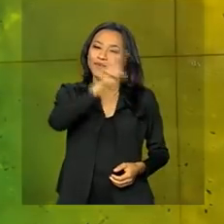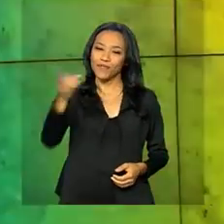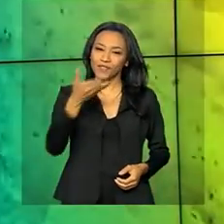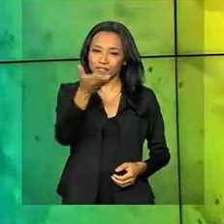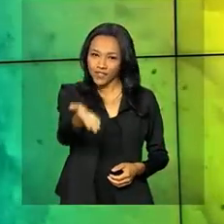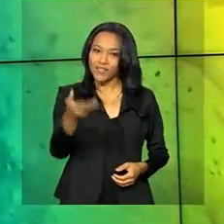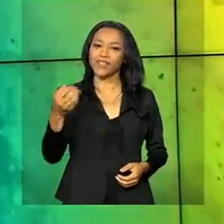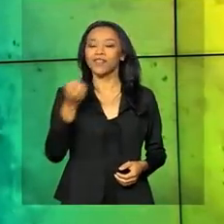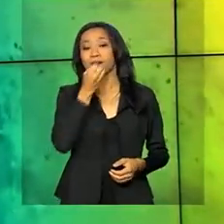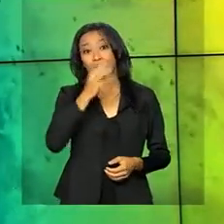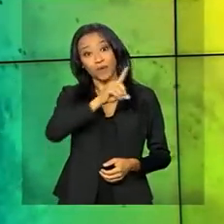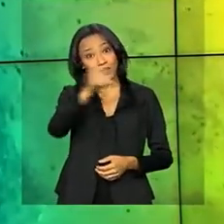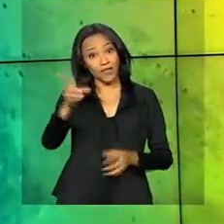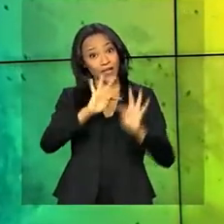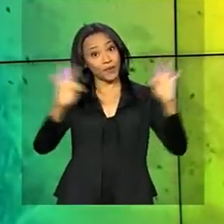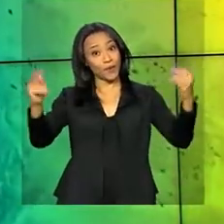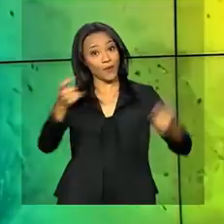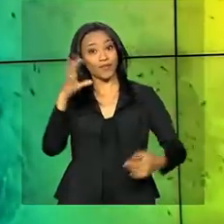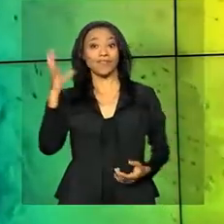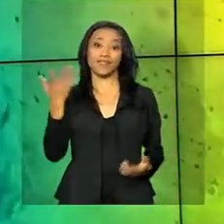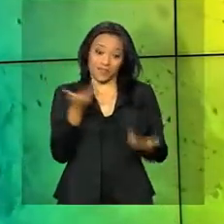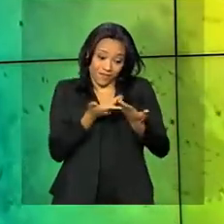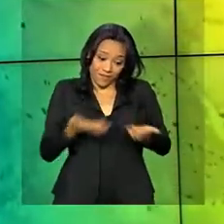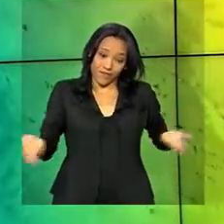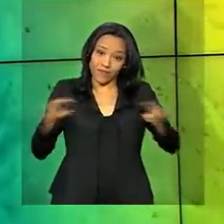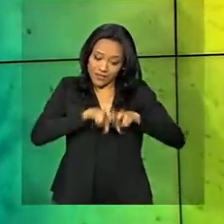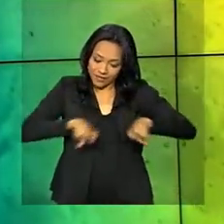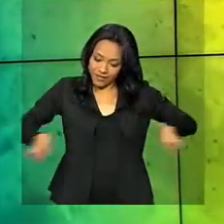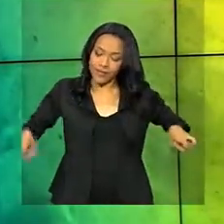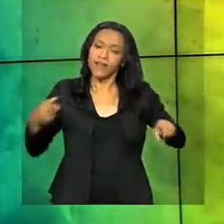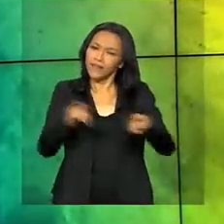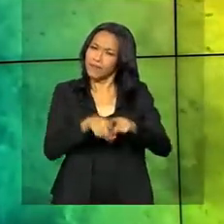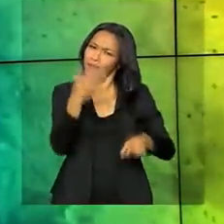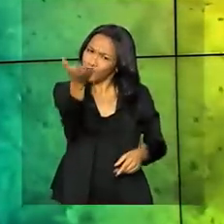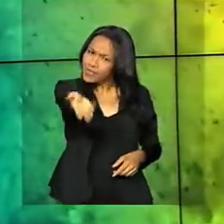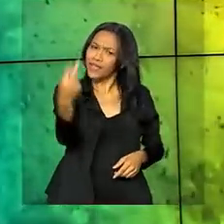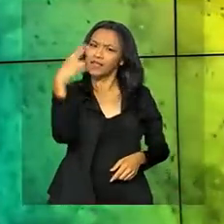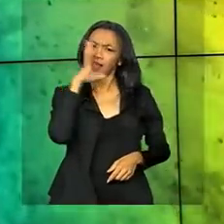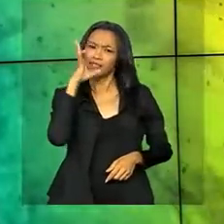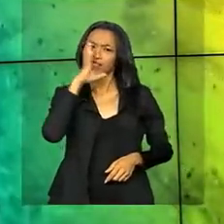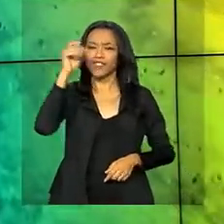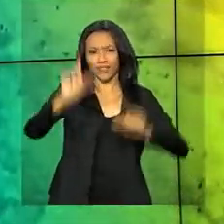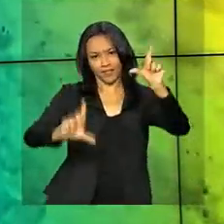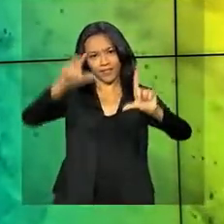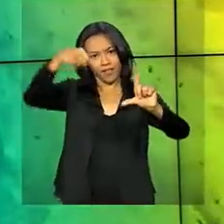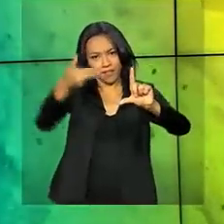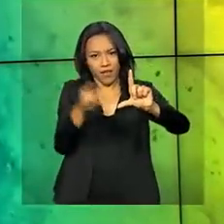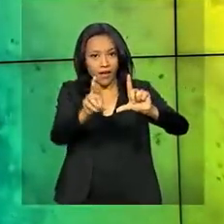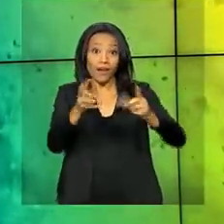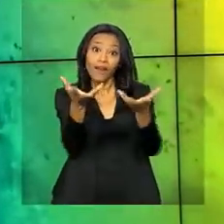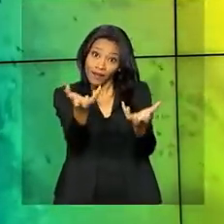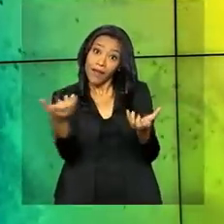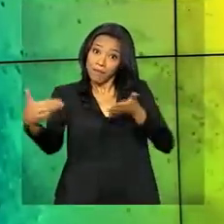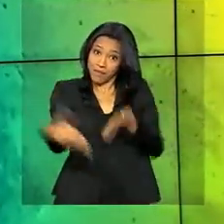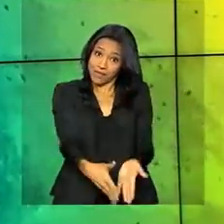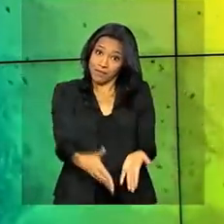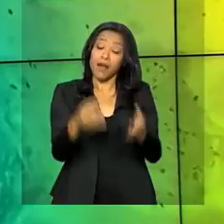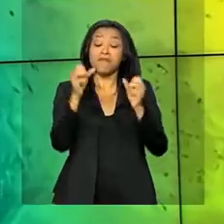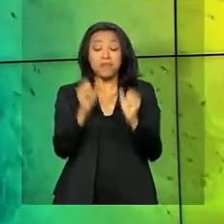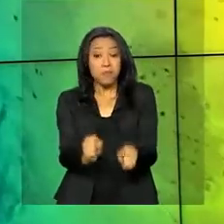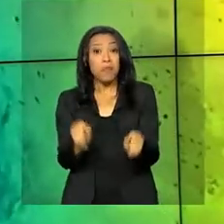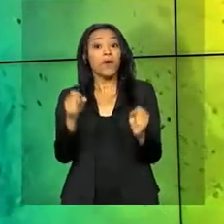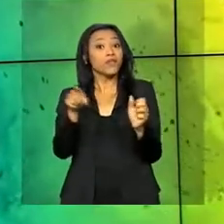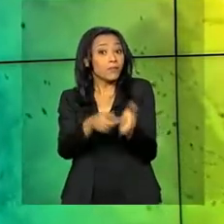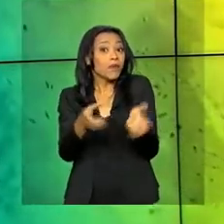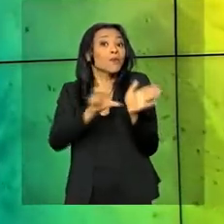Bom dia, Renata. Bom dia para os nossos convidados e também para você que acompanha o desfile de 7 de setembro aqui na NBR. Quer participar com a gente? Você pode fazer